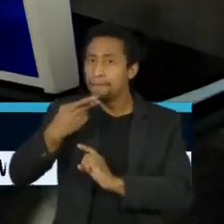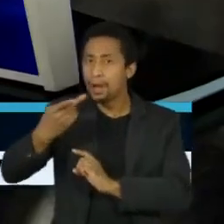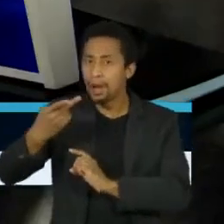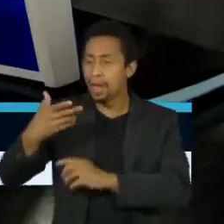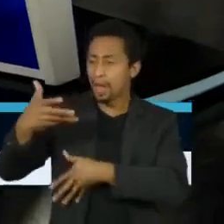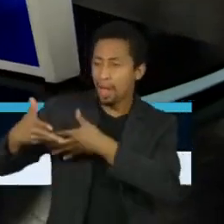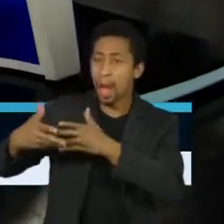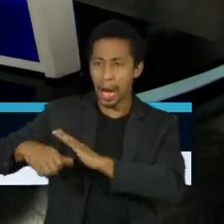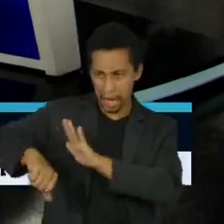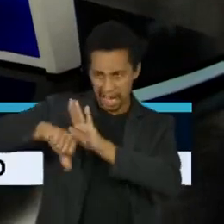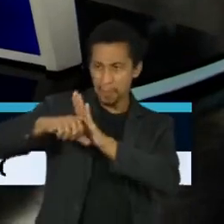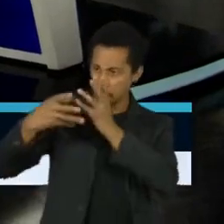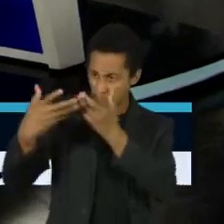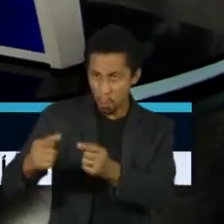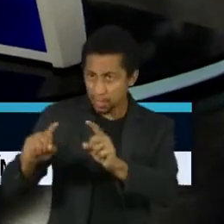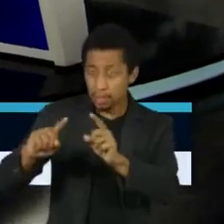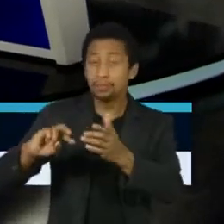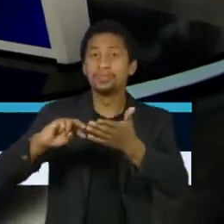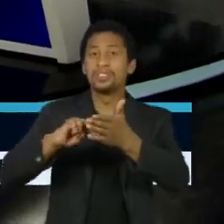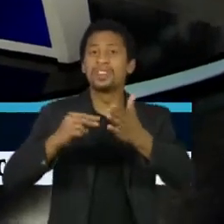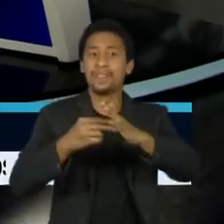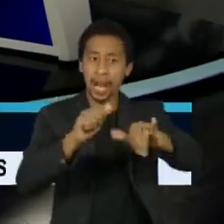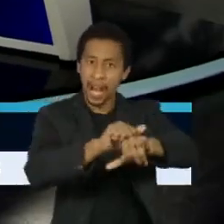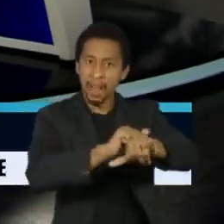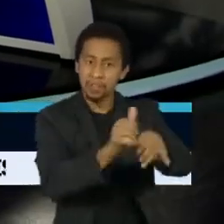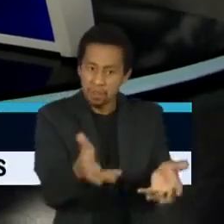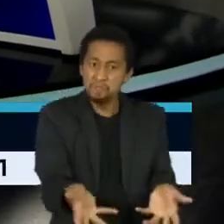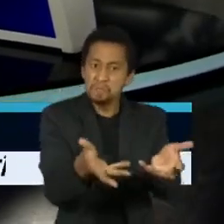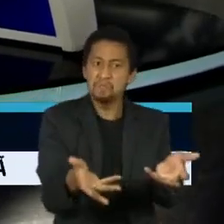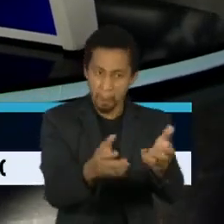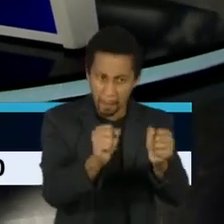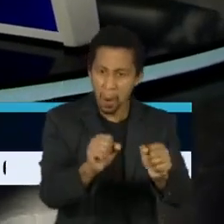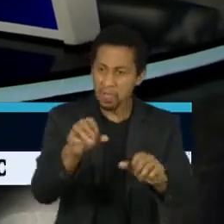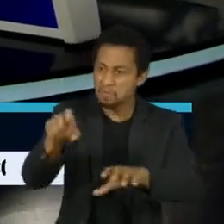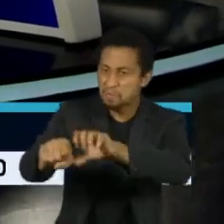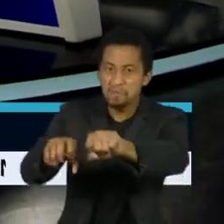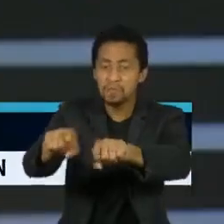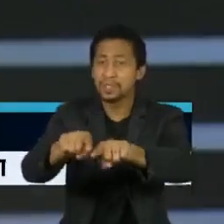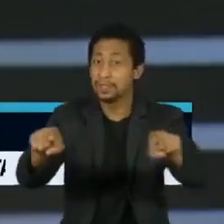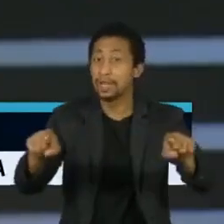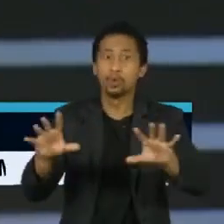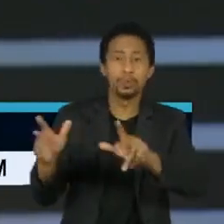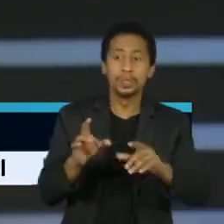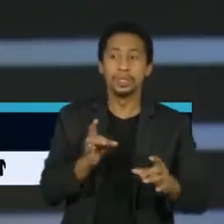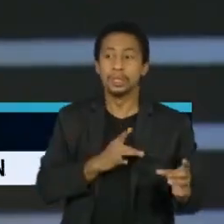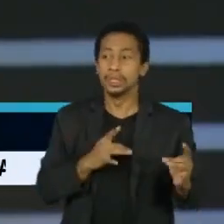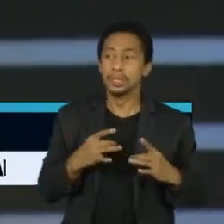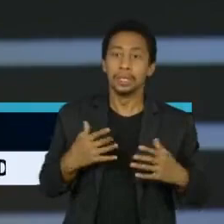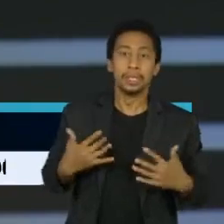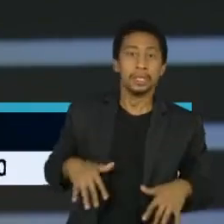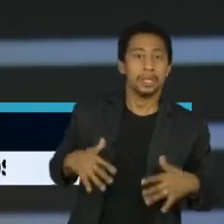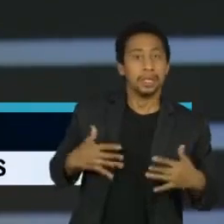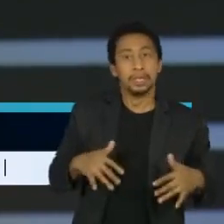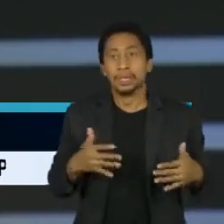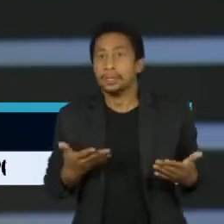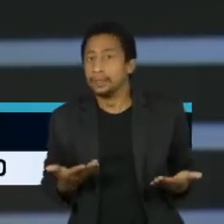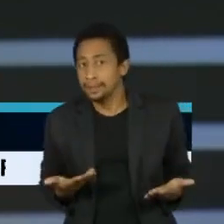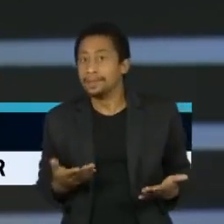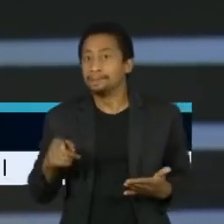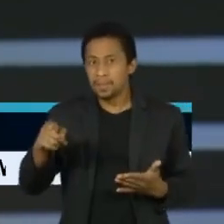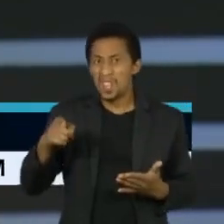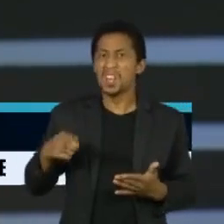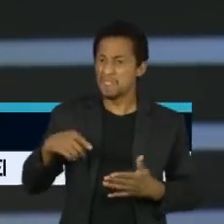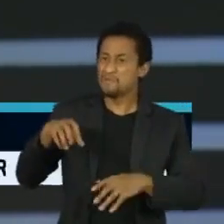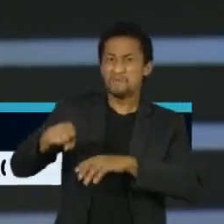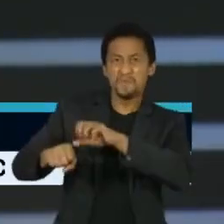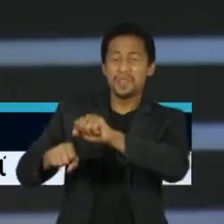Todos os políticos enrolados na Lava Jato tinham esse medo de que ele chegaria no STF e seria, como eles dizem, um novo